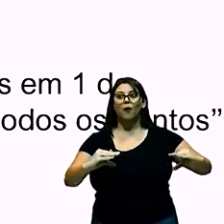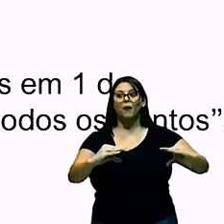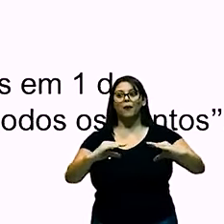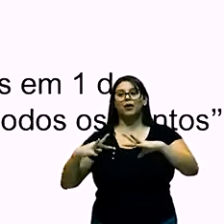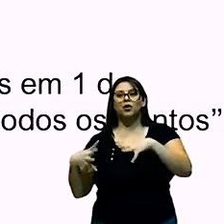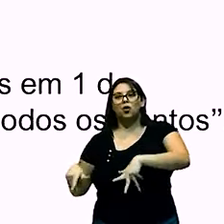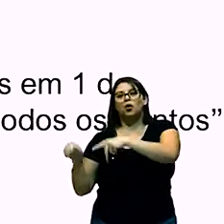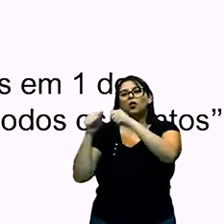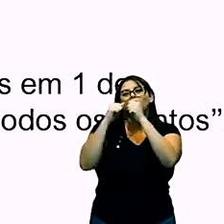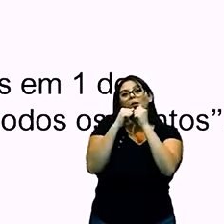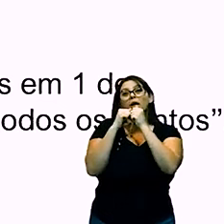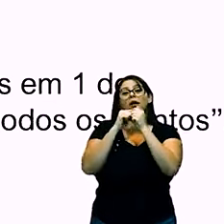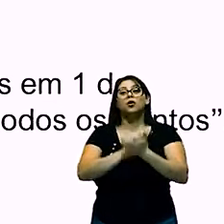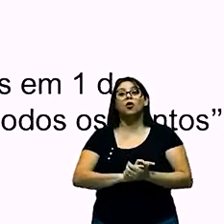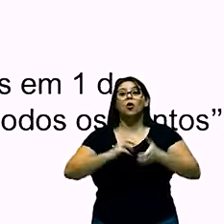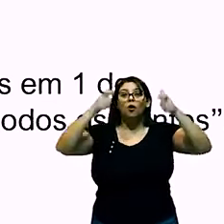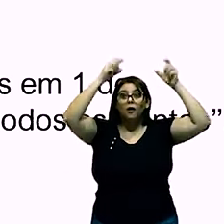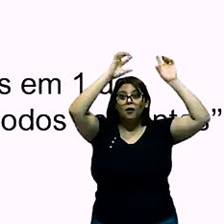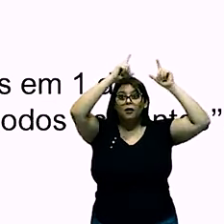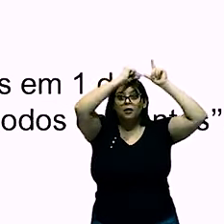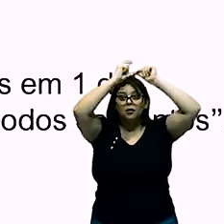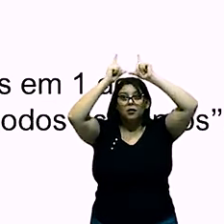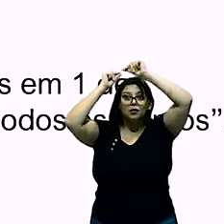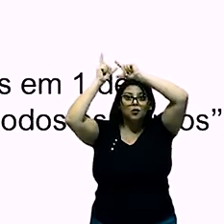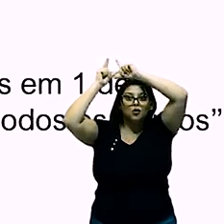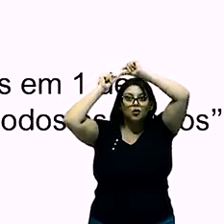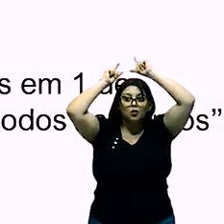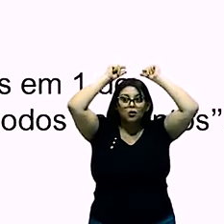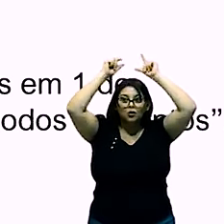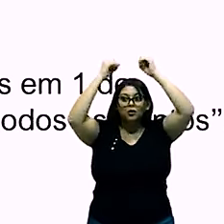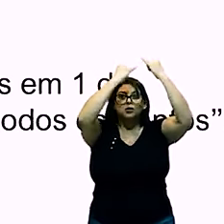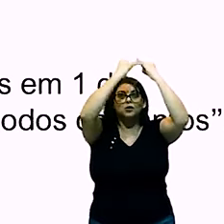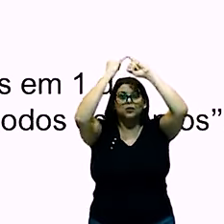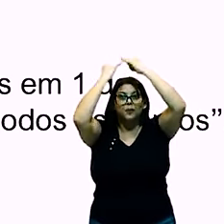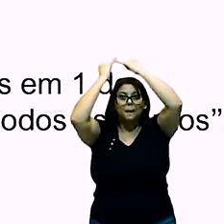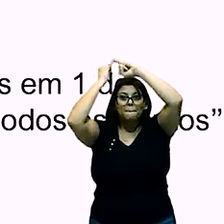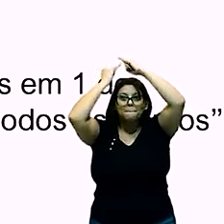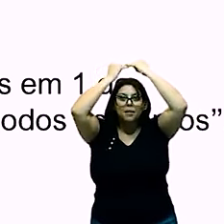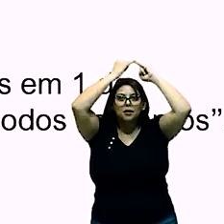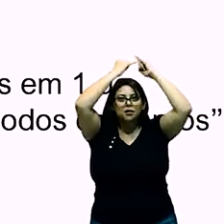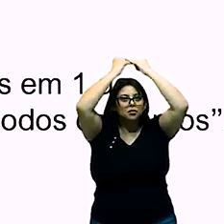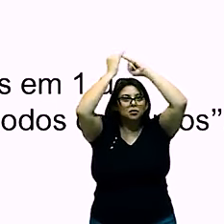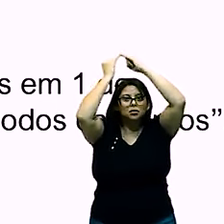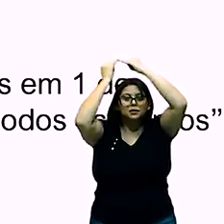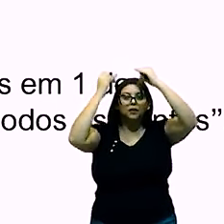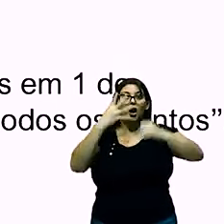um espinho da coroa que Jesus usou, e Maria não ficou de fora, 4 fios do cabelo de Maria